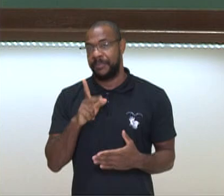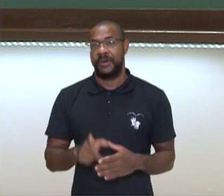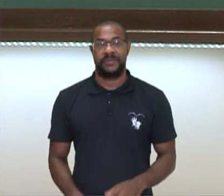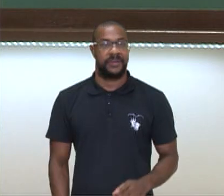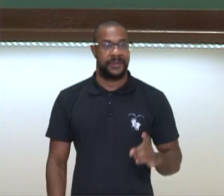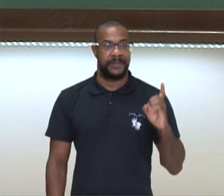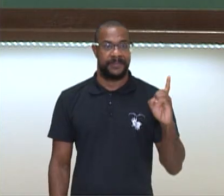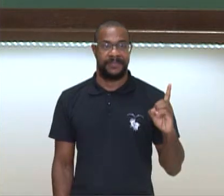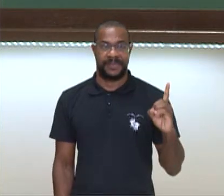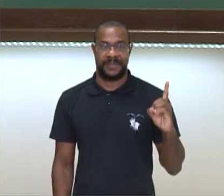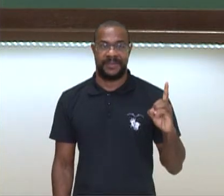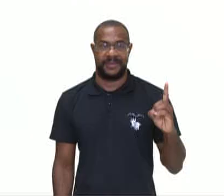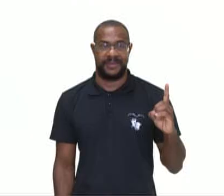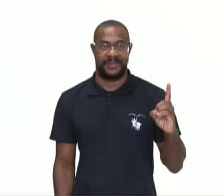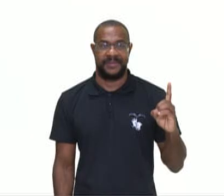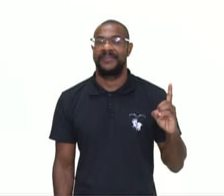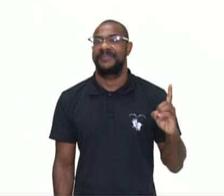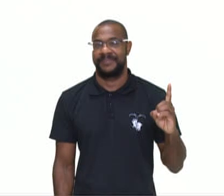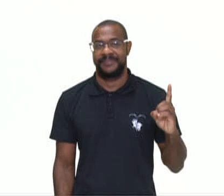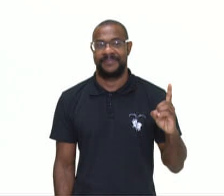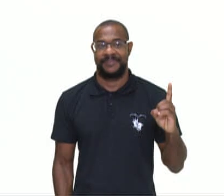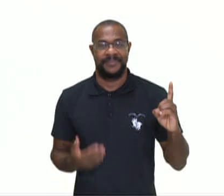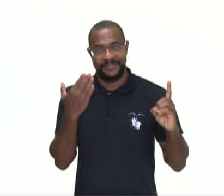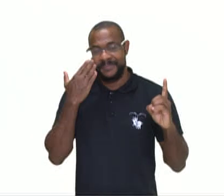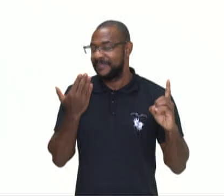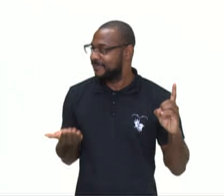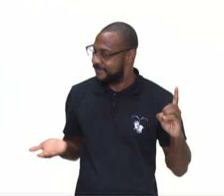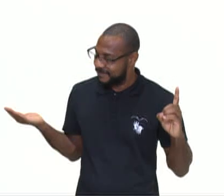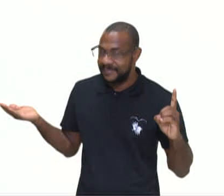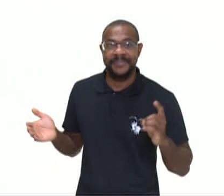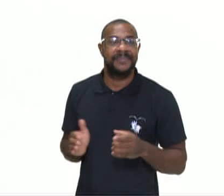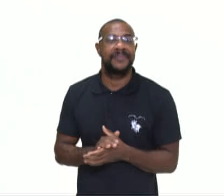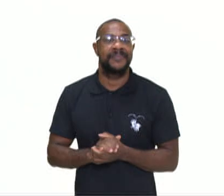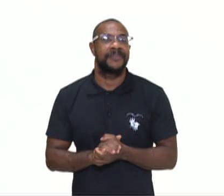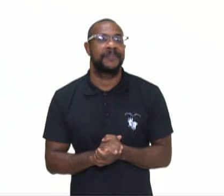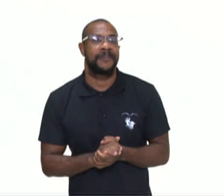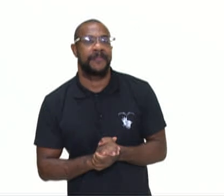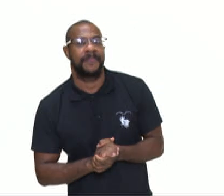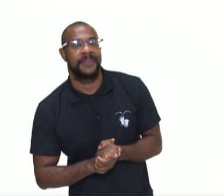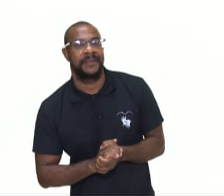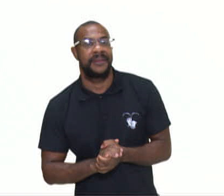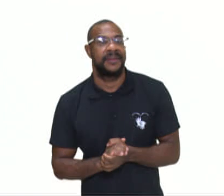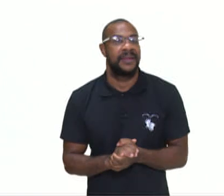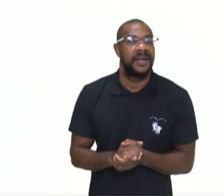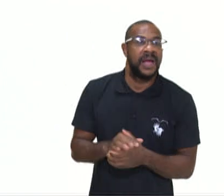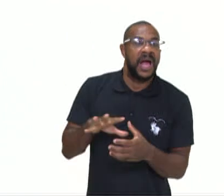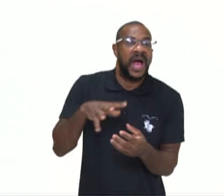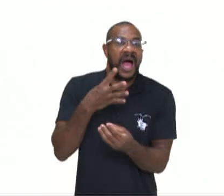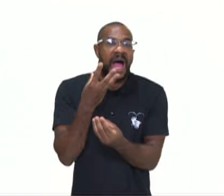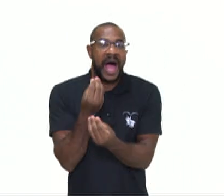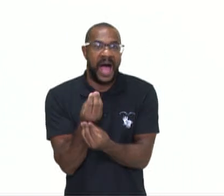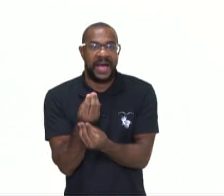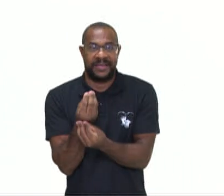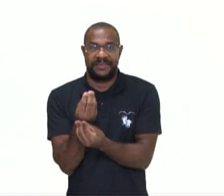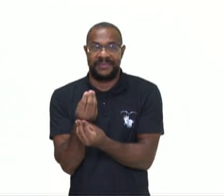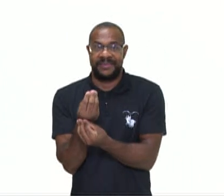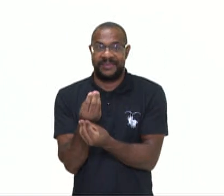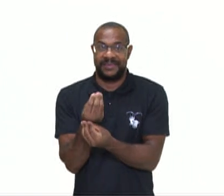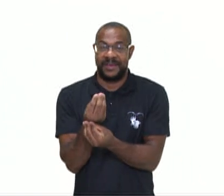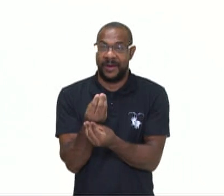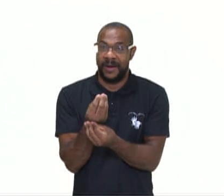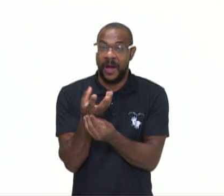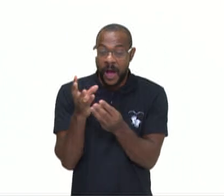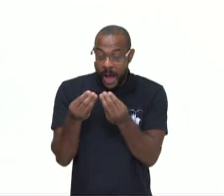resposta é a alternativa D, parnasianismo. Grave bem arte pela arte, é o belo,